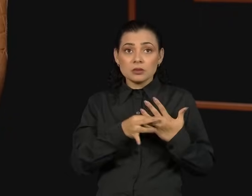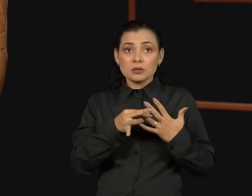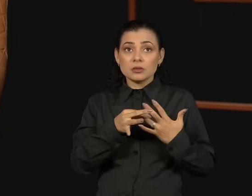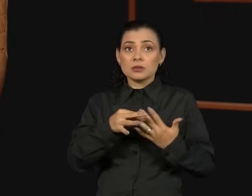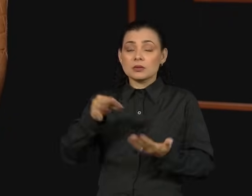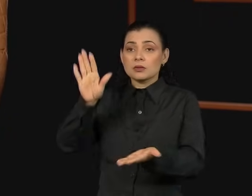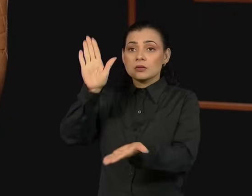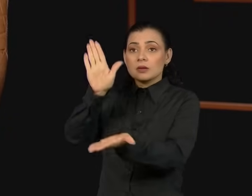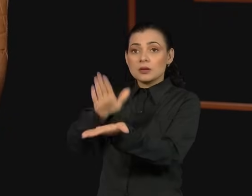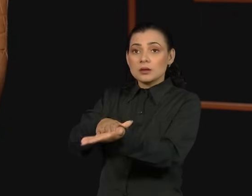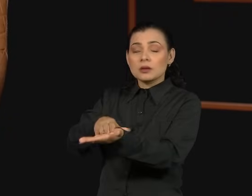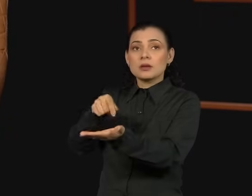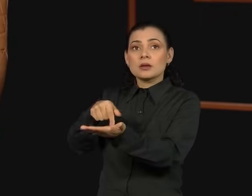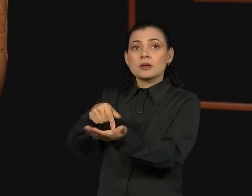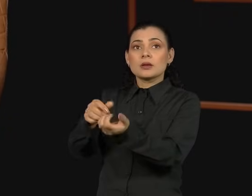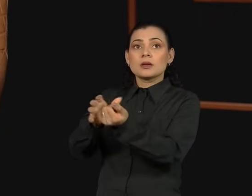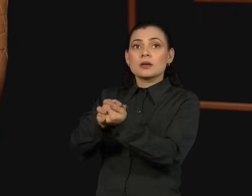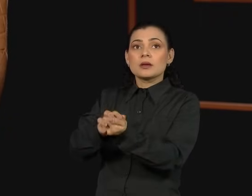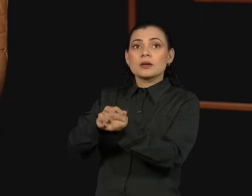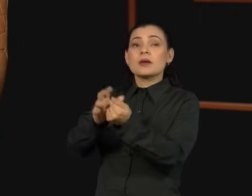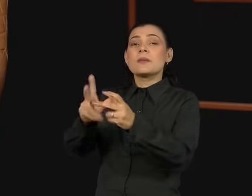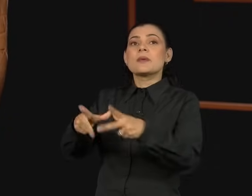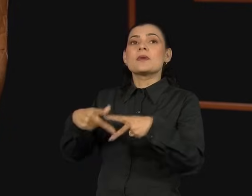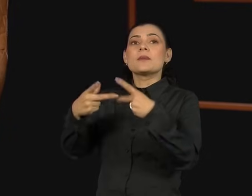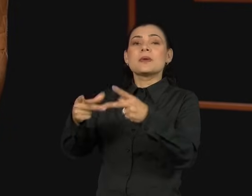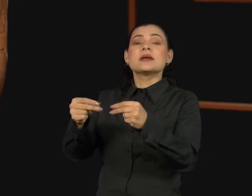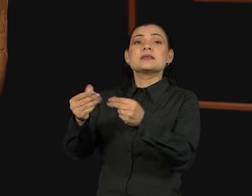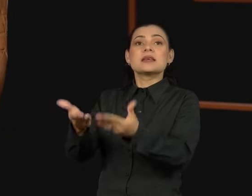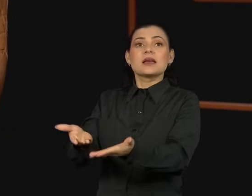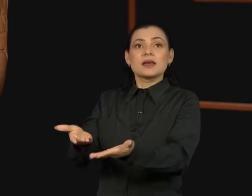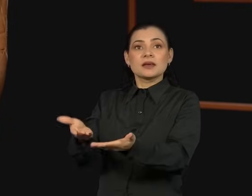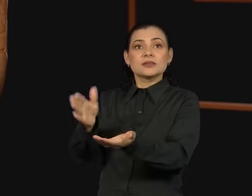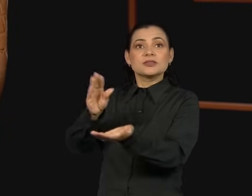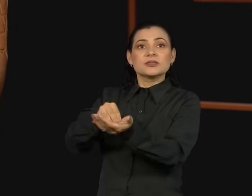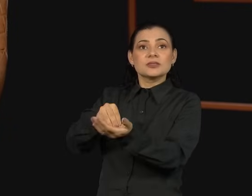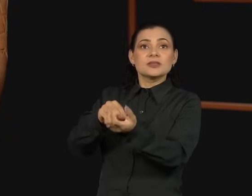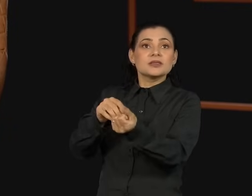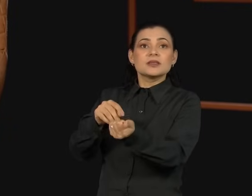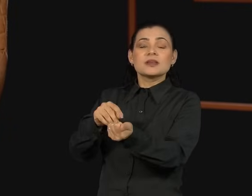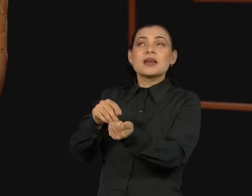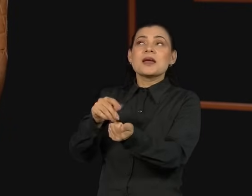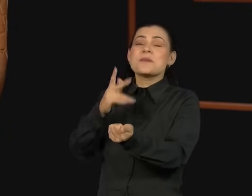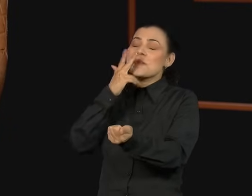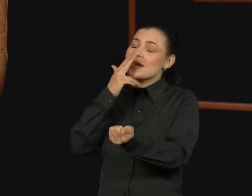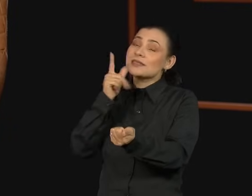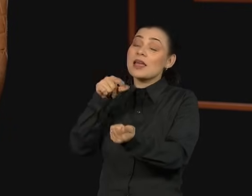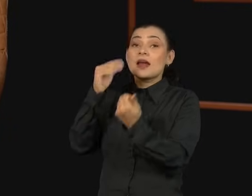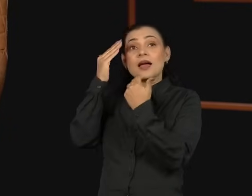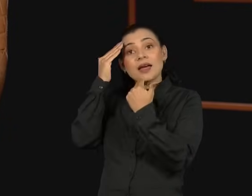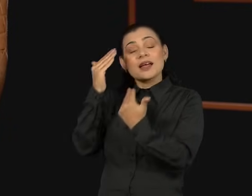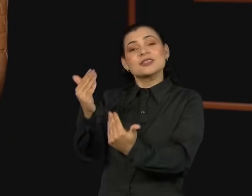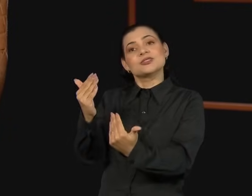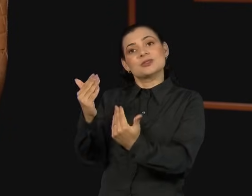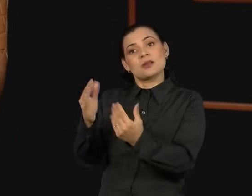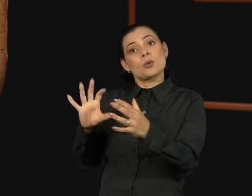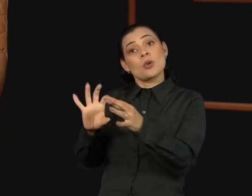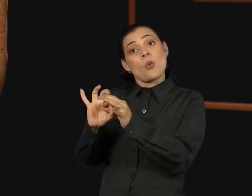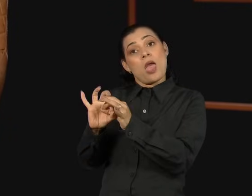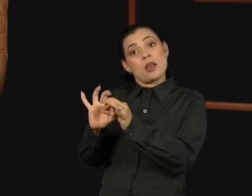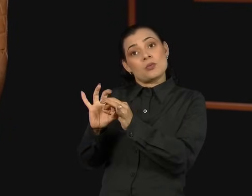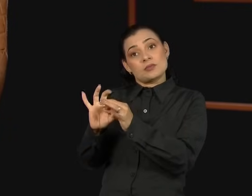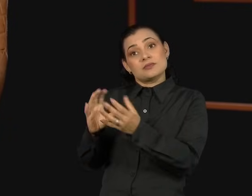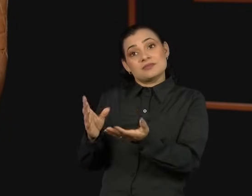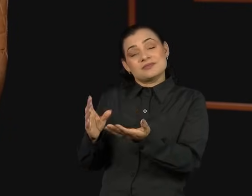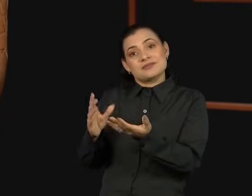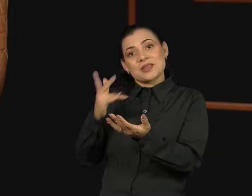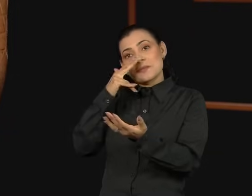minha mão como um presente, né? Que era uma gratidão e um elo, né? Como se